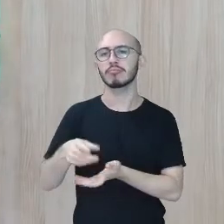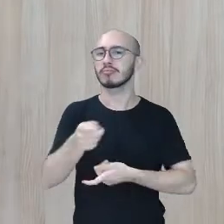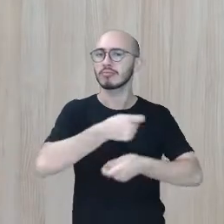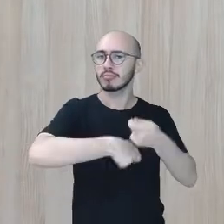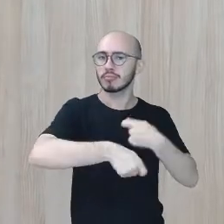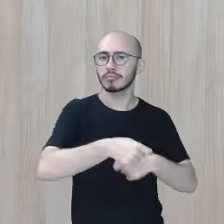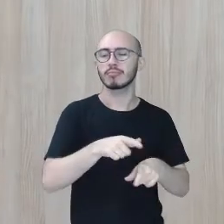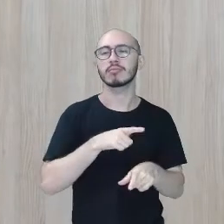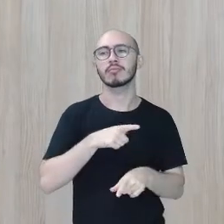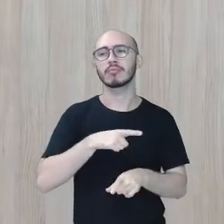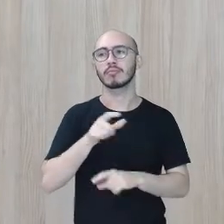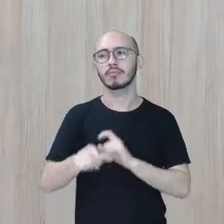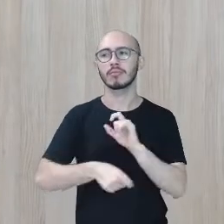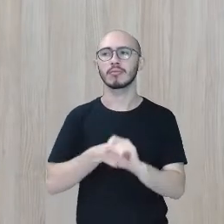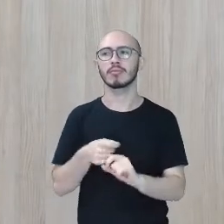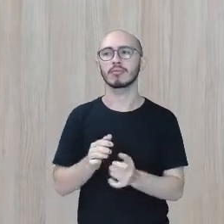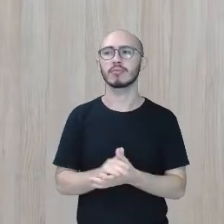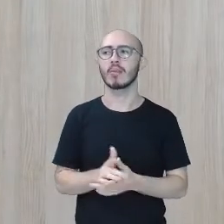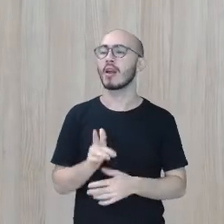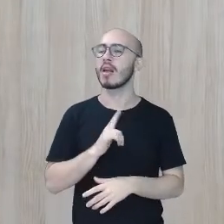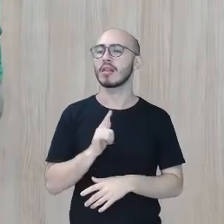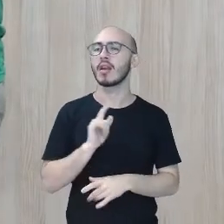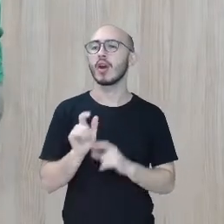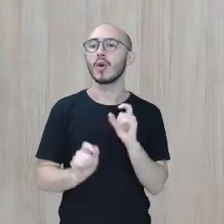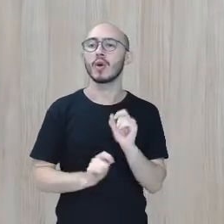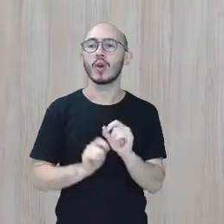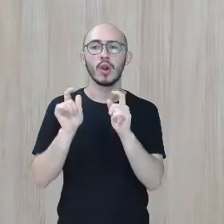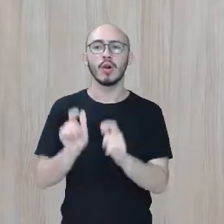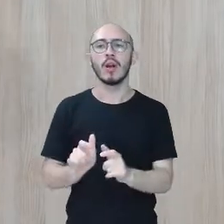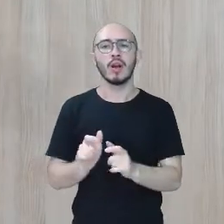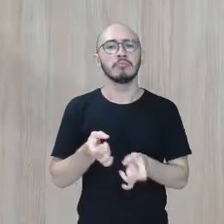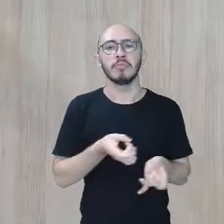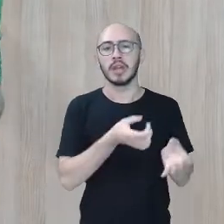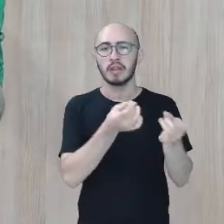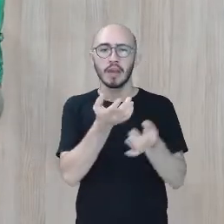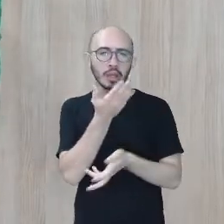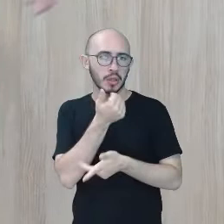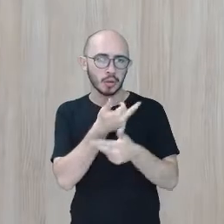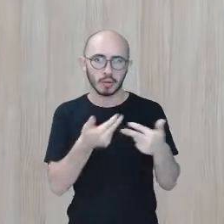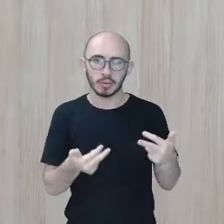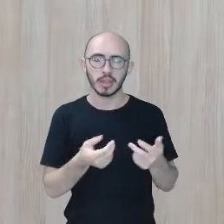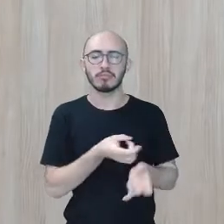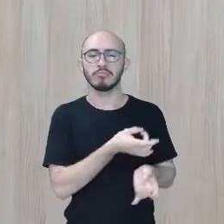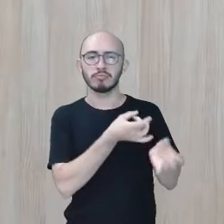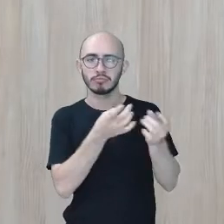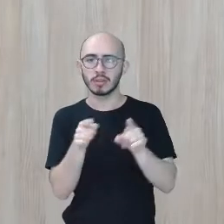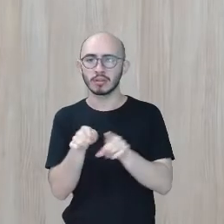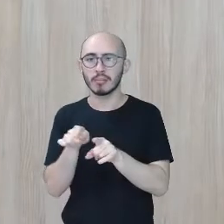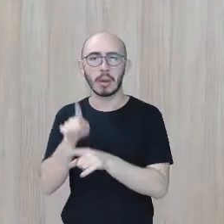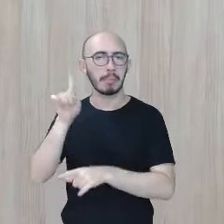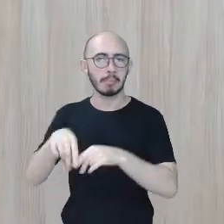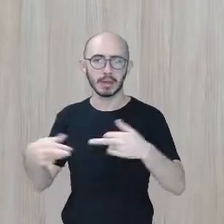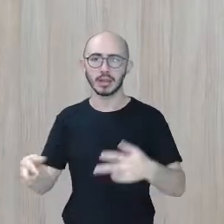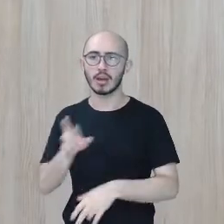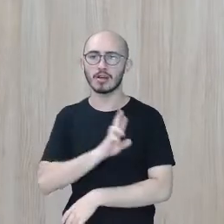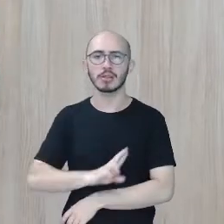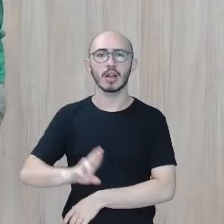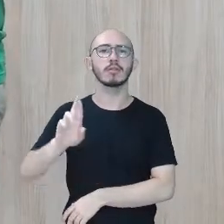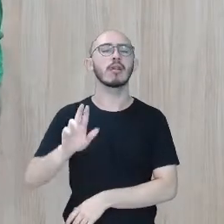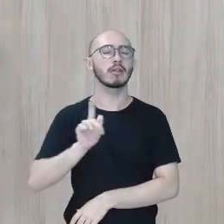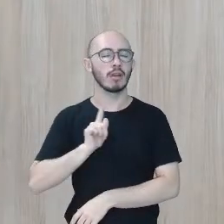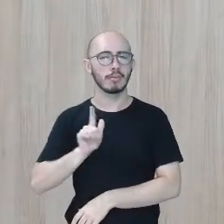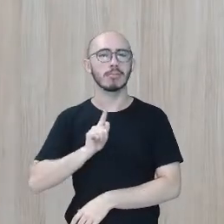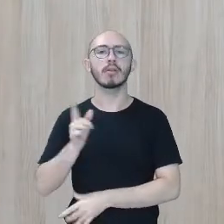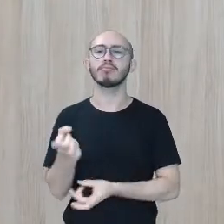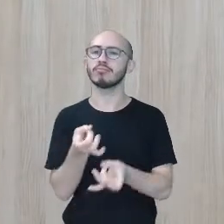mencionou aqui também, né, a gente tem pontos de comércio que vendem desde comida a produtos religiosos, né? Então, aqui